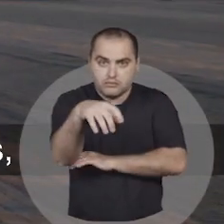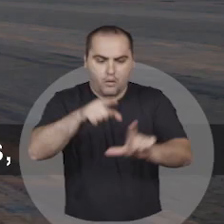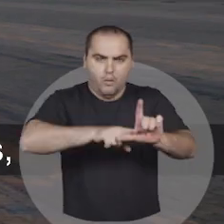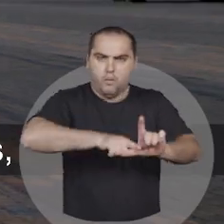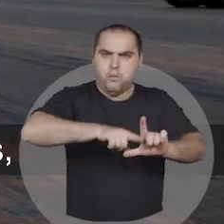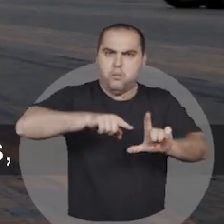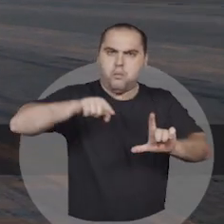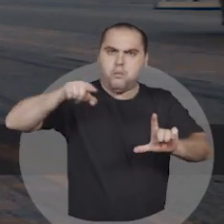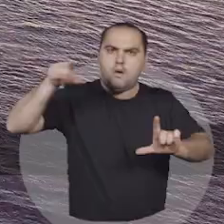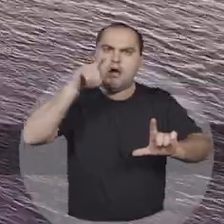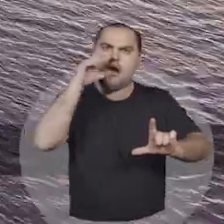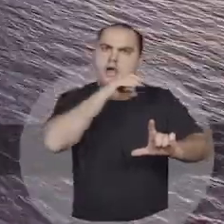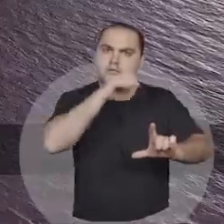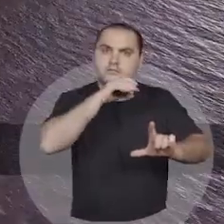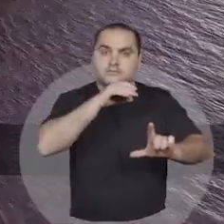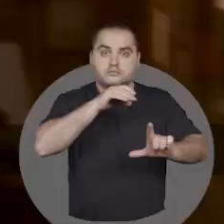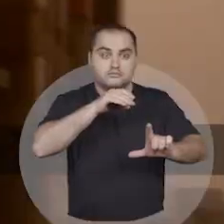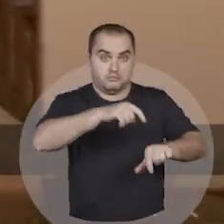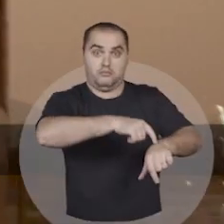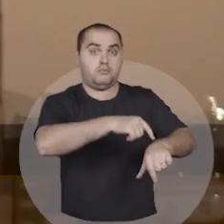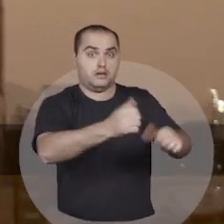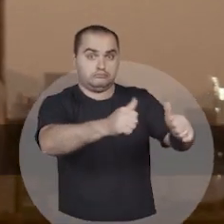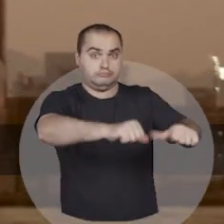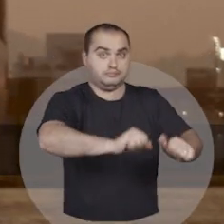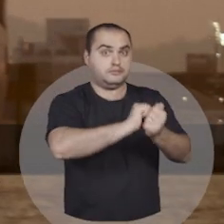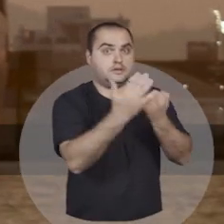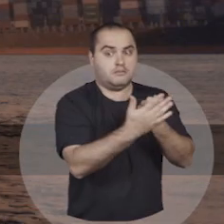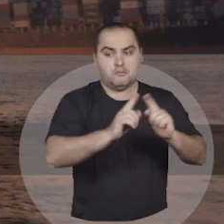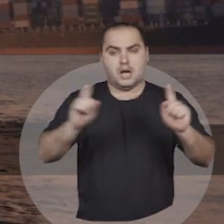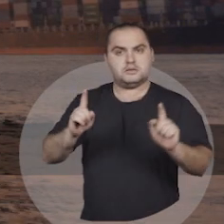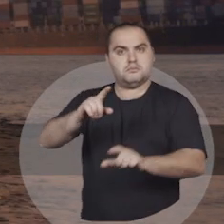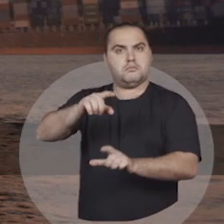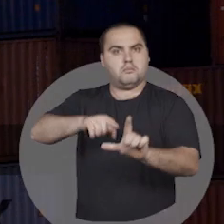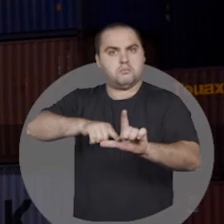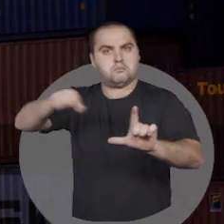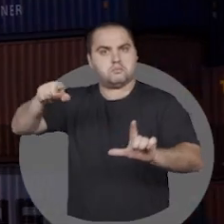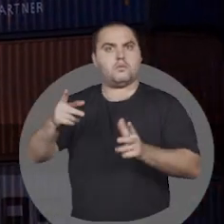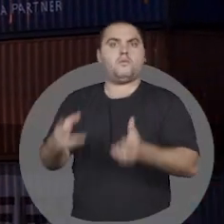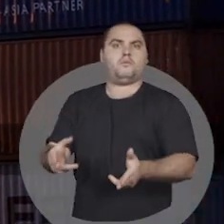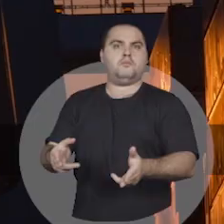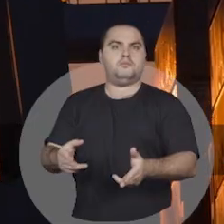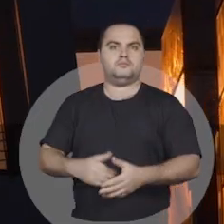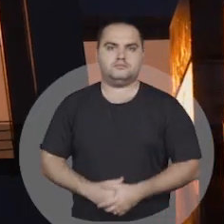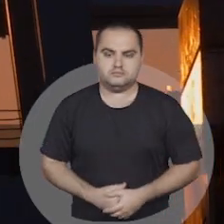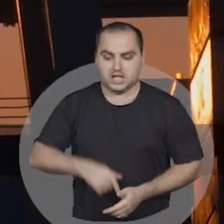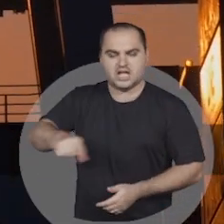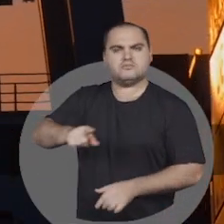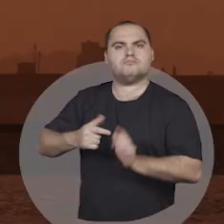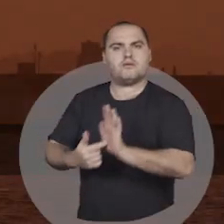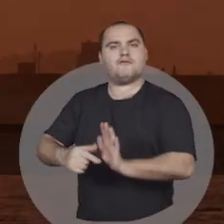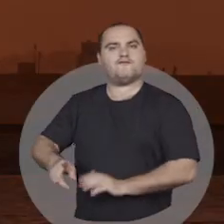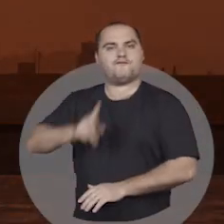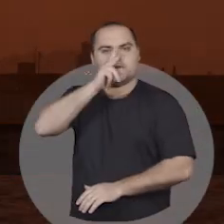na movimentação de cargas, mesmo em meio à crise causada pela pandemia. Isso mostra sua força, mas também seu potencial.